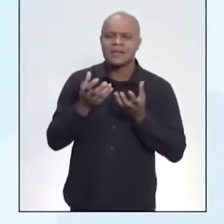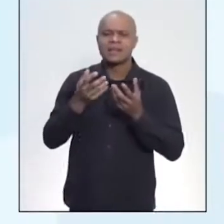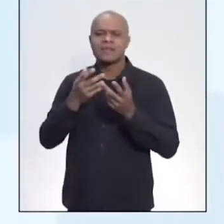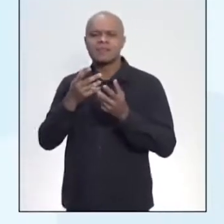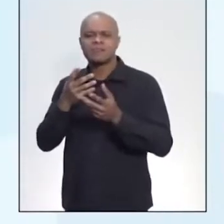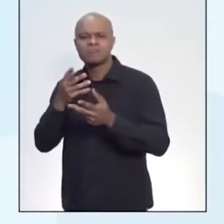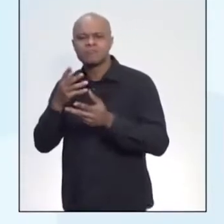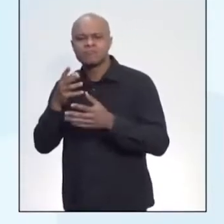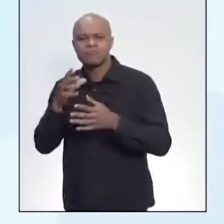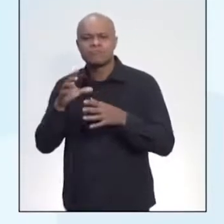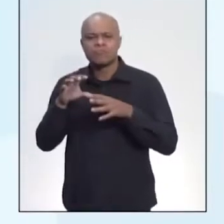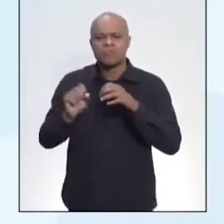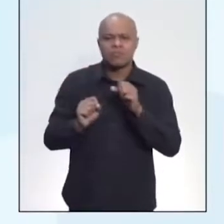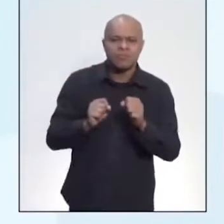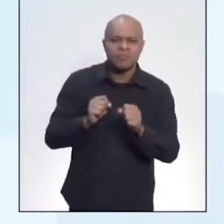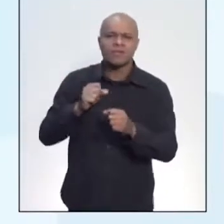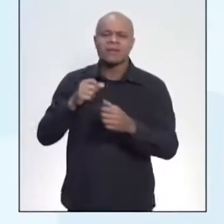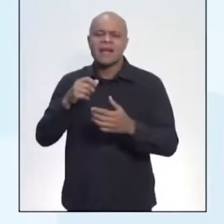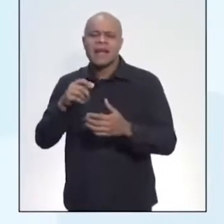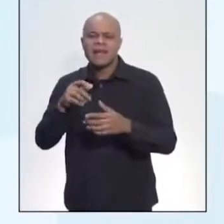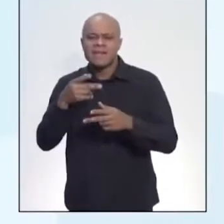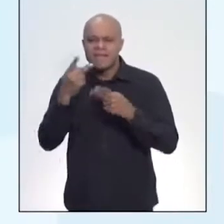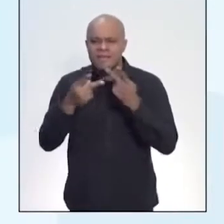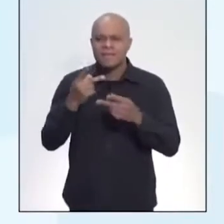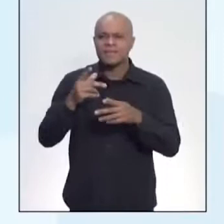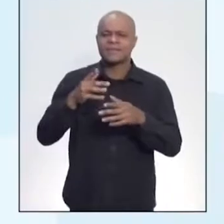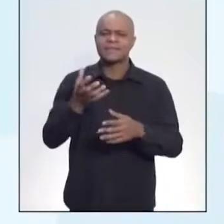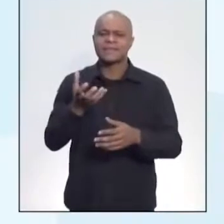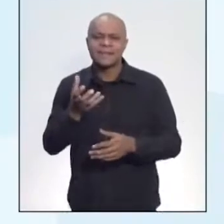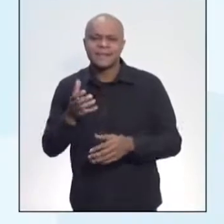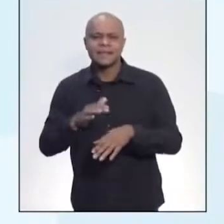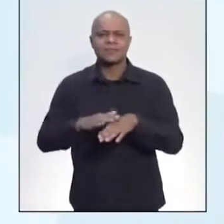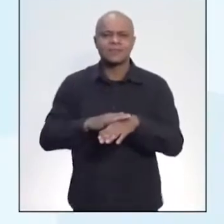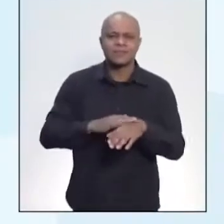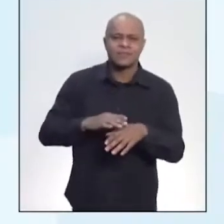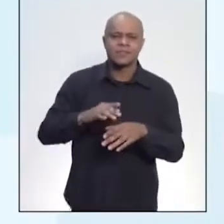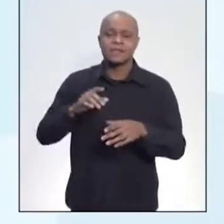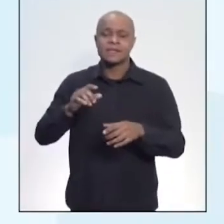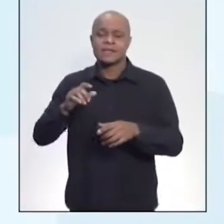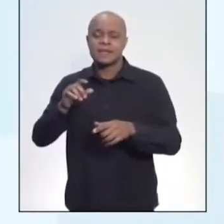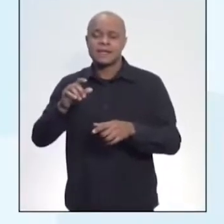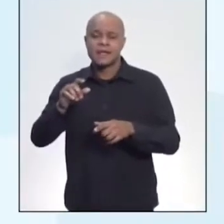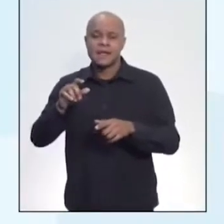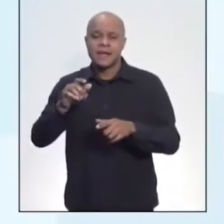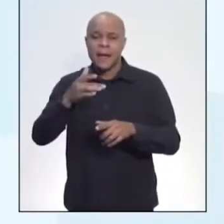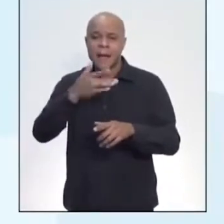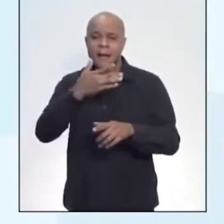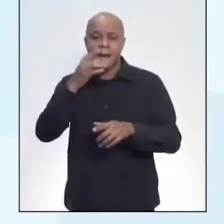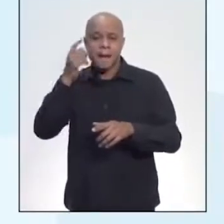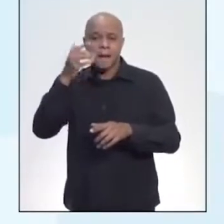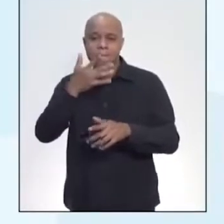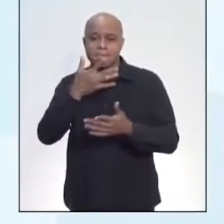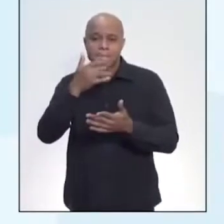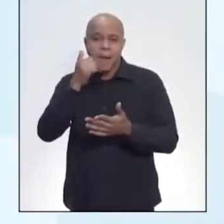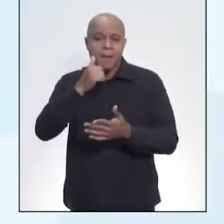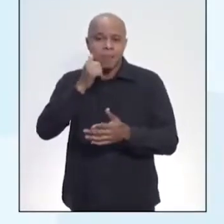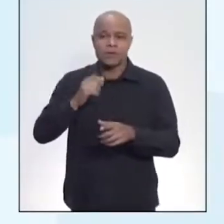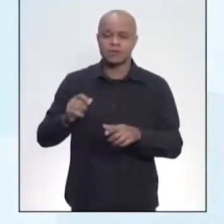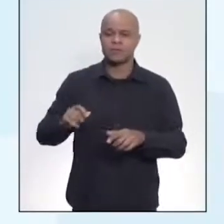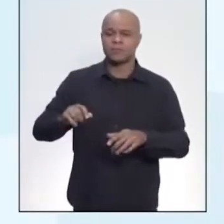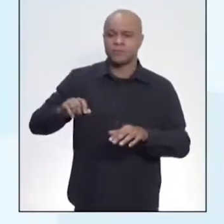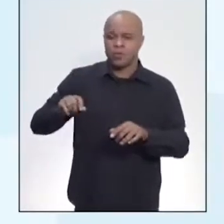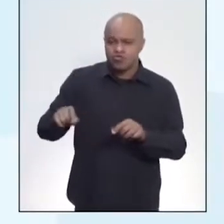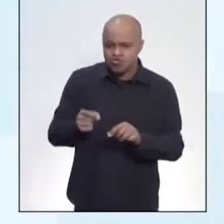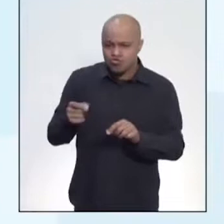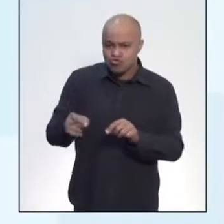esses Reis ela vai costurando uma mortalha que é um tecido para os mortos né então ajuda assim olha eu não vou casar agora eu vou costurar mortalha do